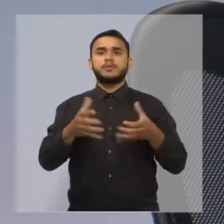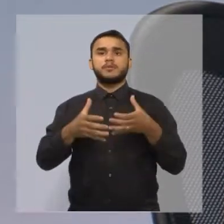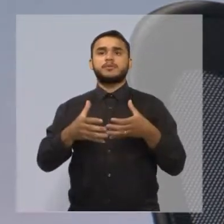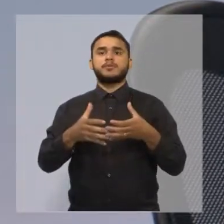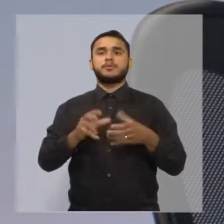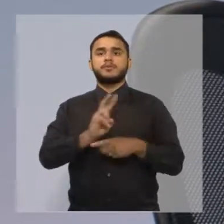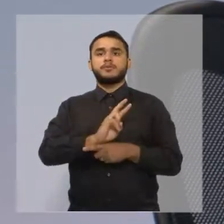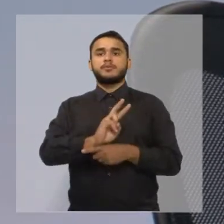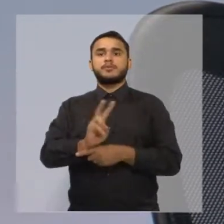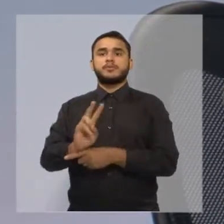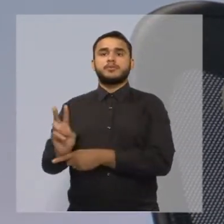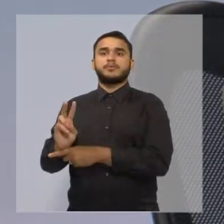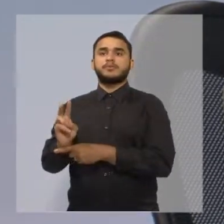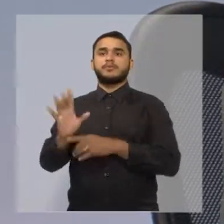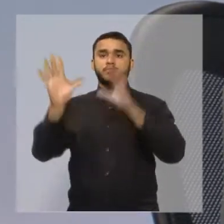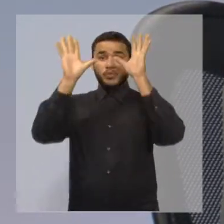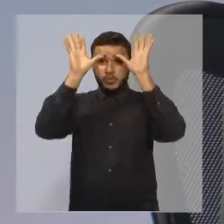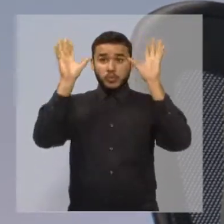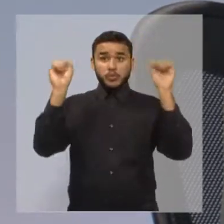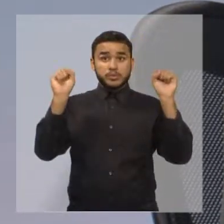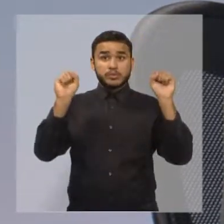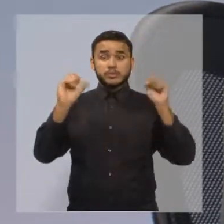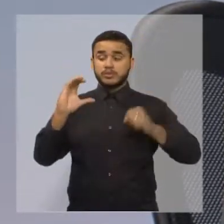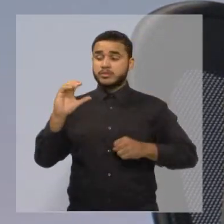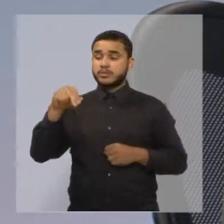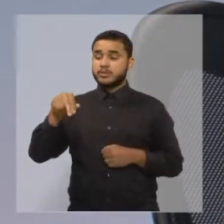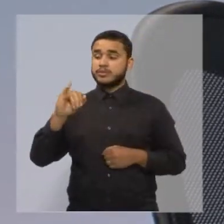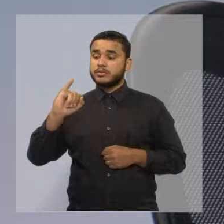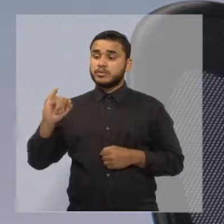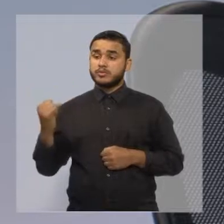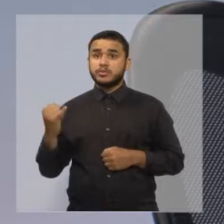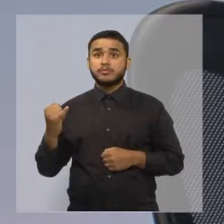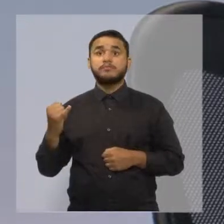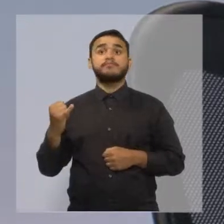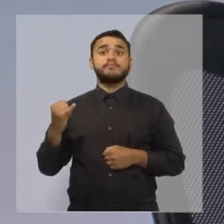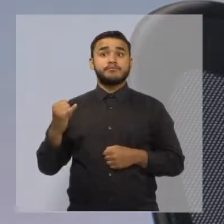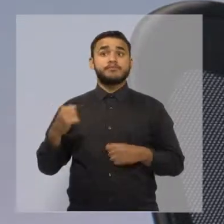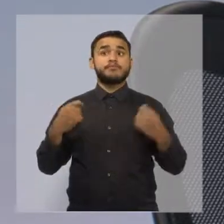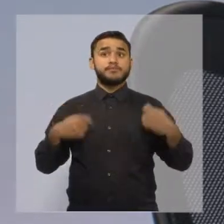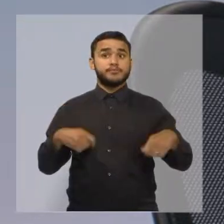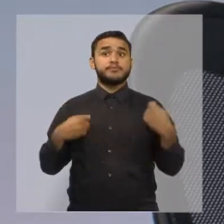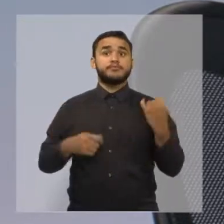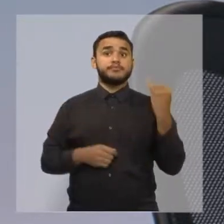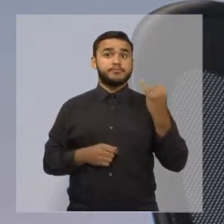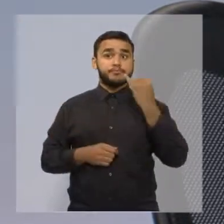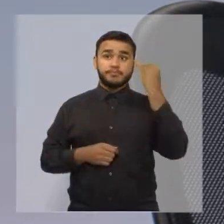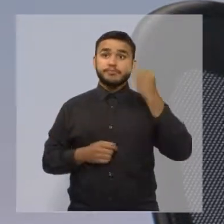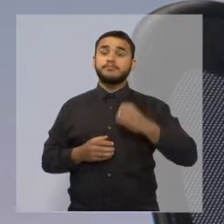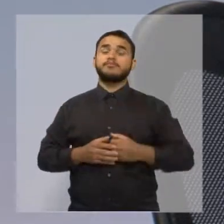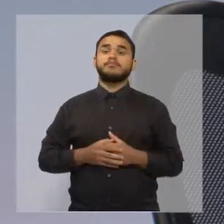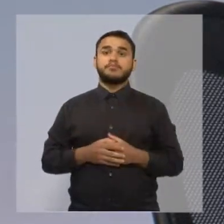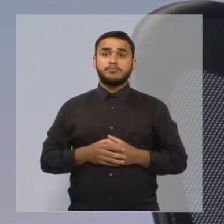fiscalizadores, como o Conselho Nacional de Justiça, né? É necessário. Sem dúvida, né, que